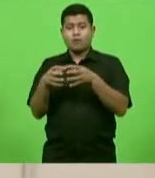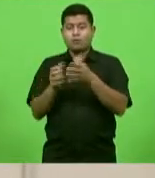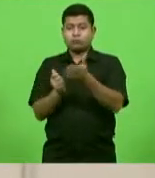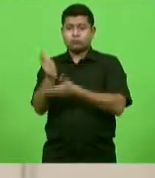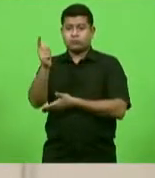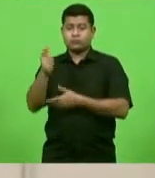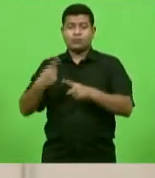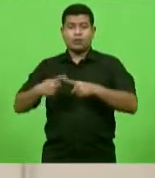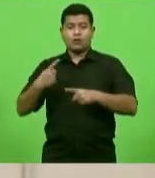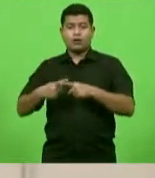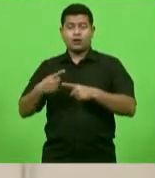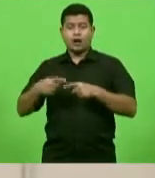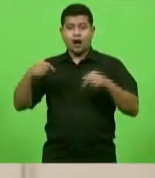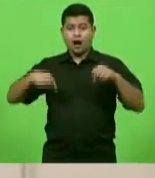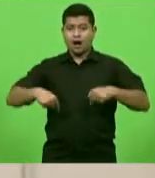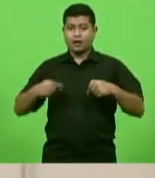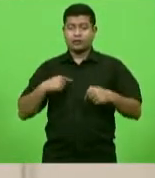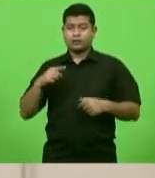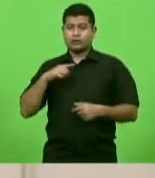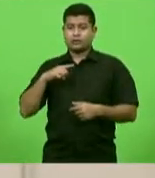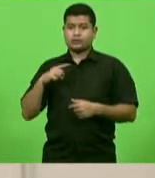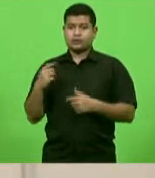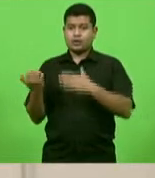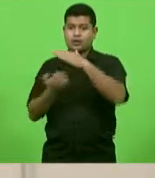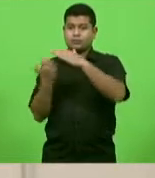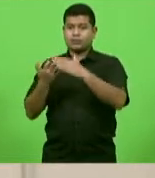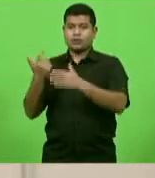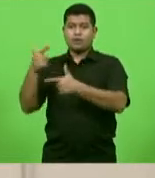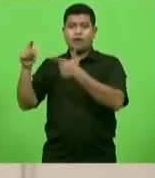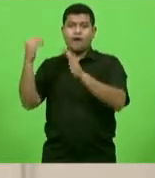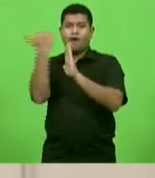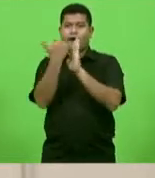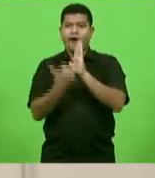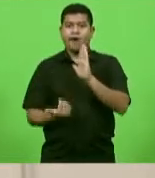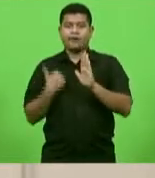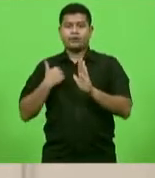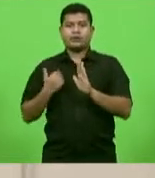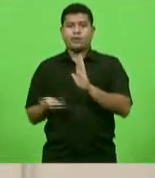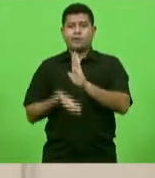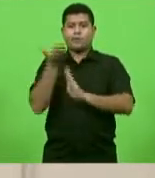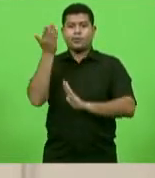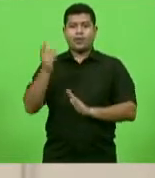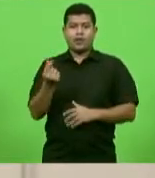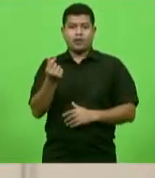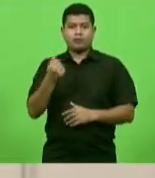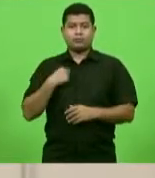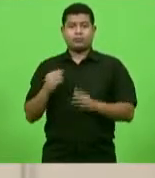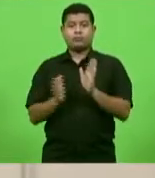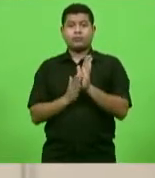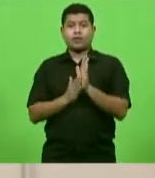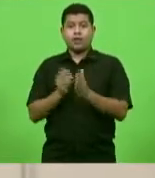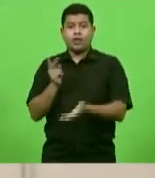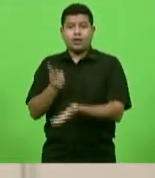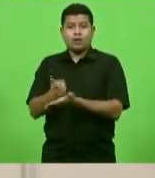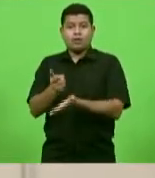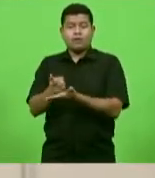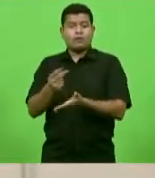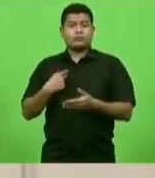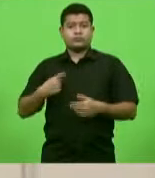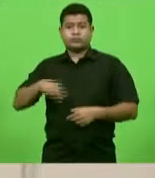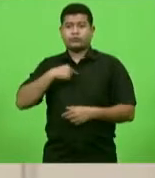compras, porque nós estamos com fornecedores ditando regra, exorbitando preço, mantendo propostas que a gente não